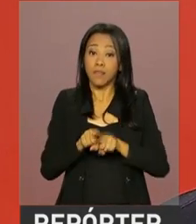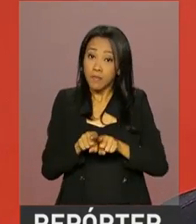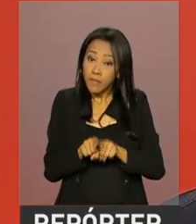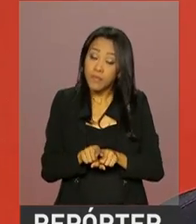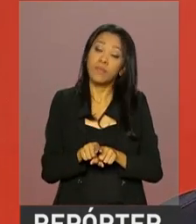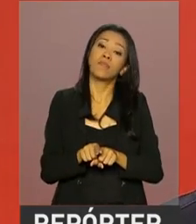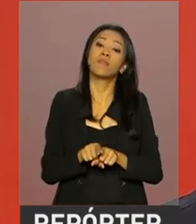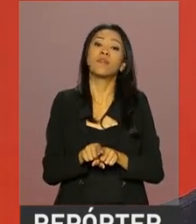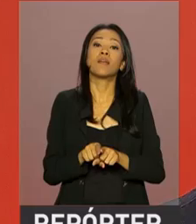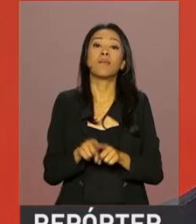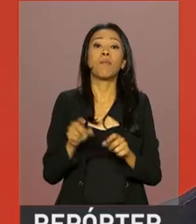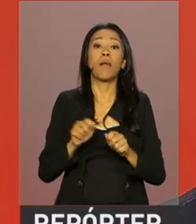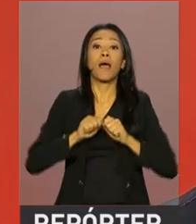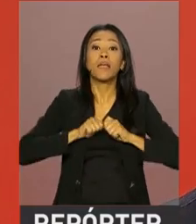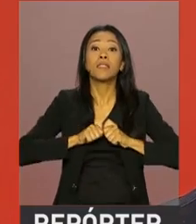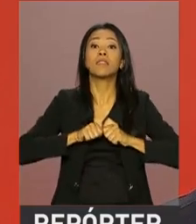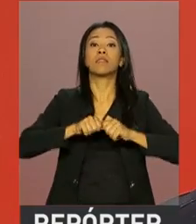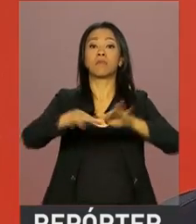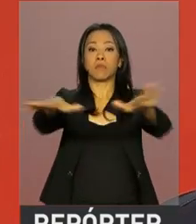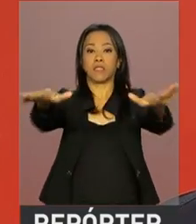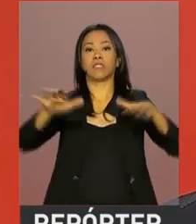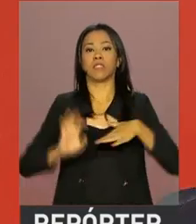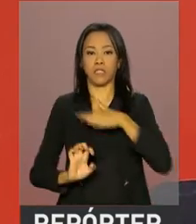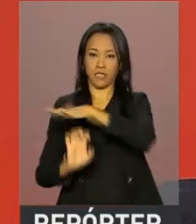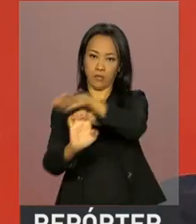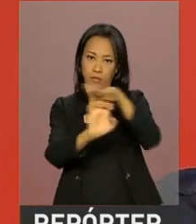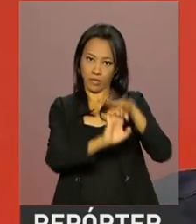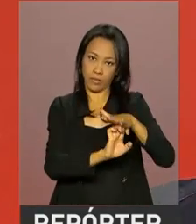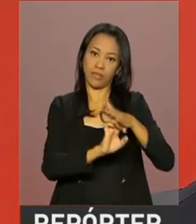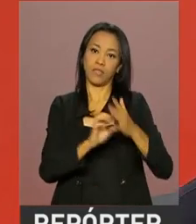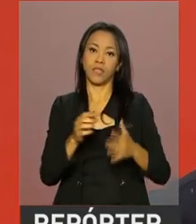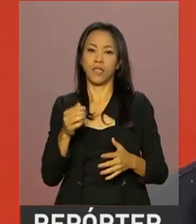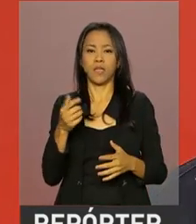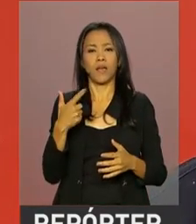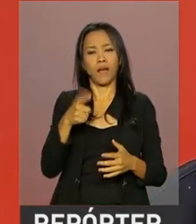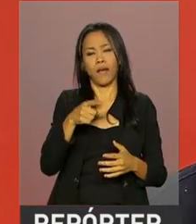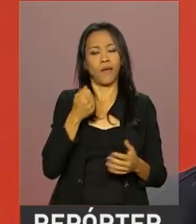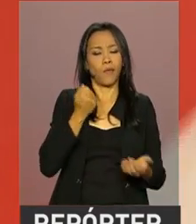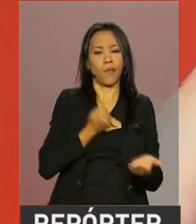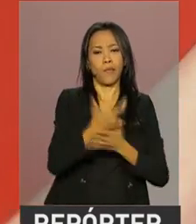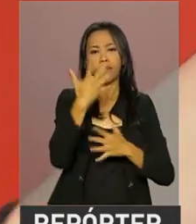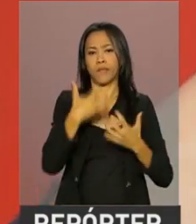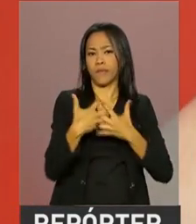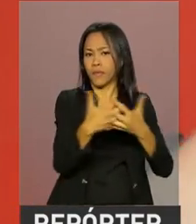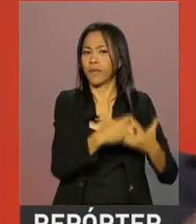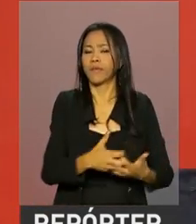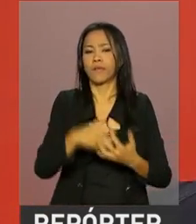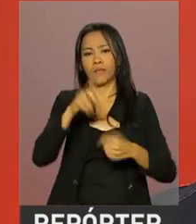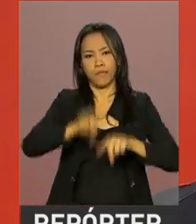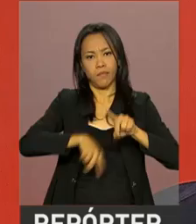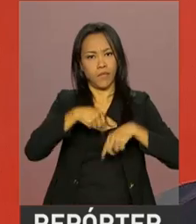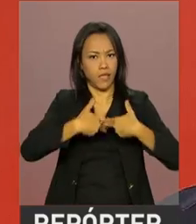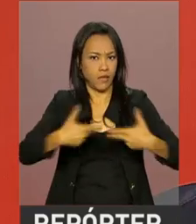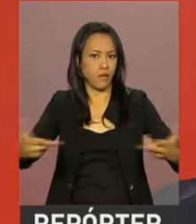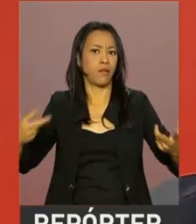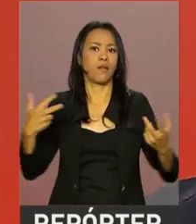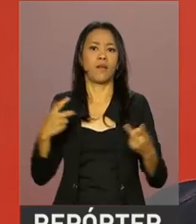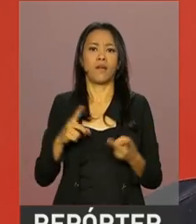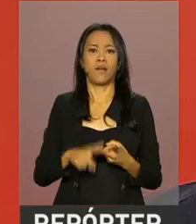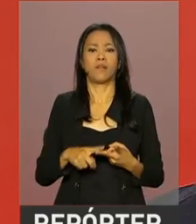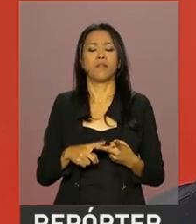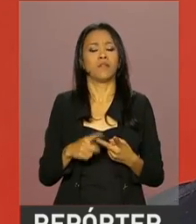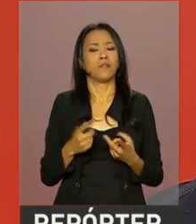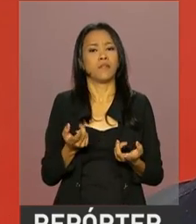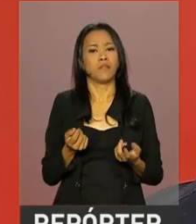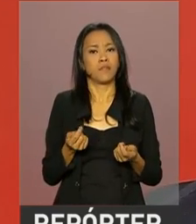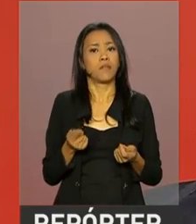foi para fazer a expansão da fábrica do negócio onde a gente adquiriu caminhão adquiriu equipamentos adquiriu peças